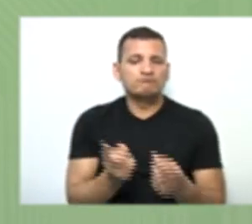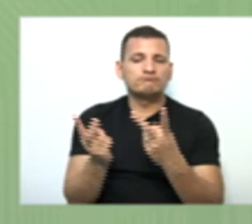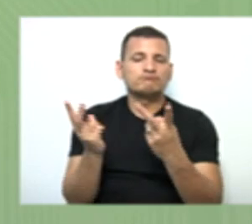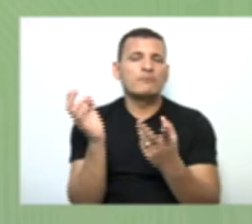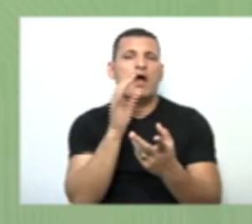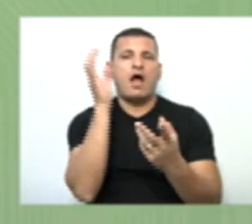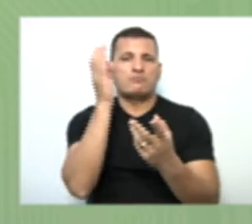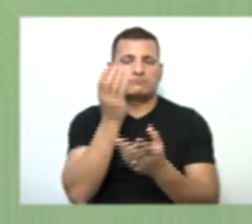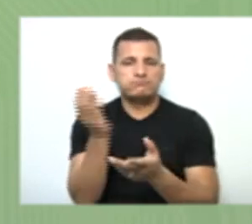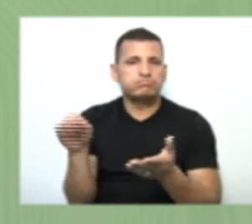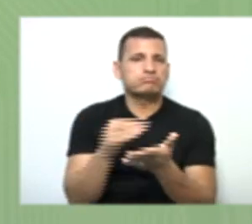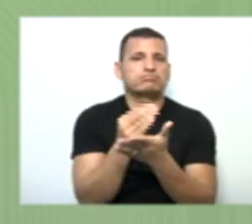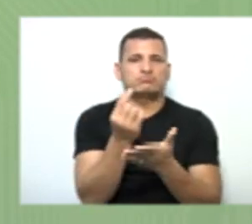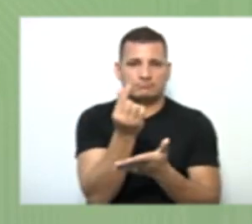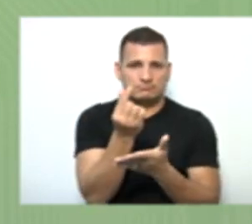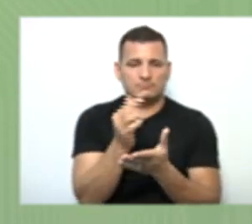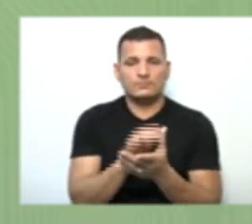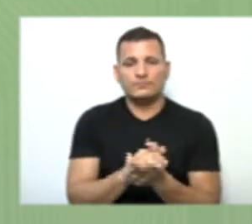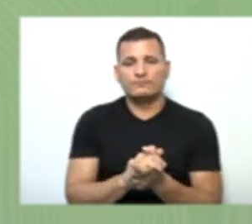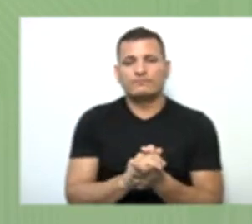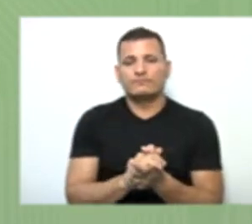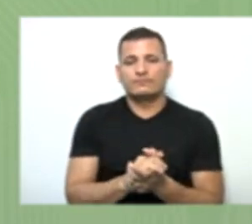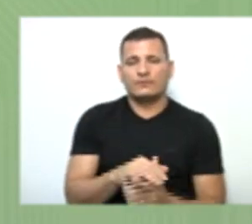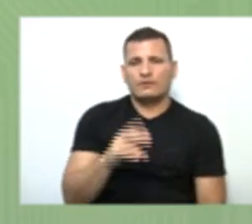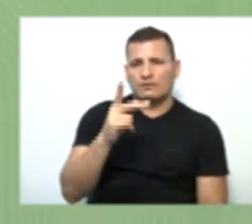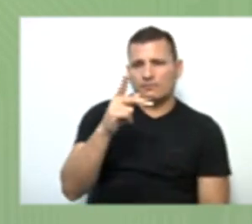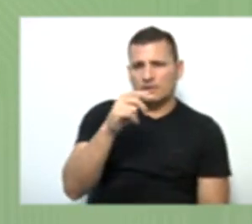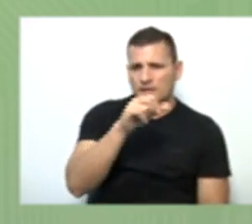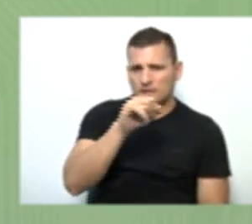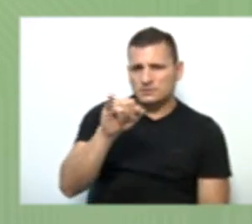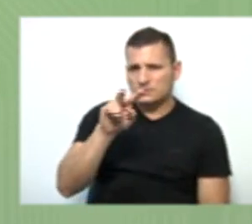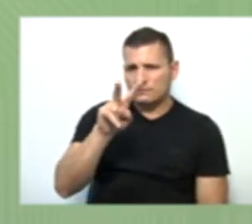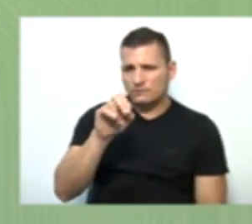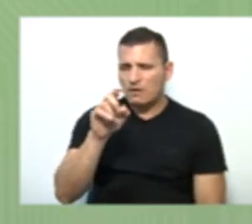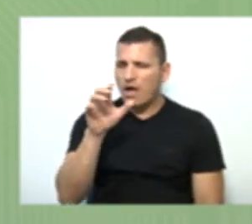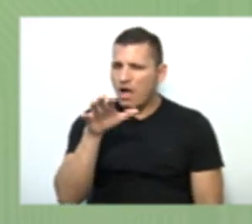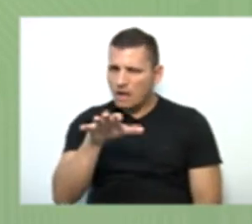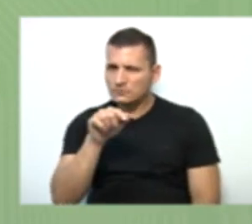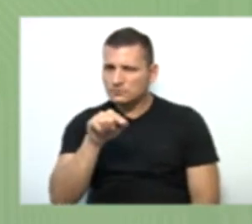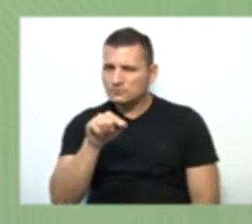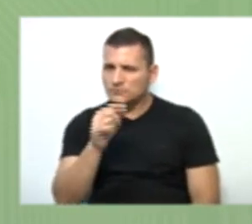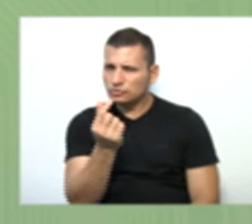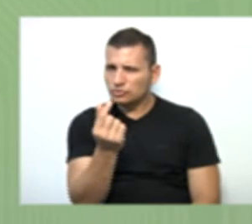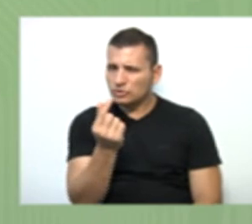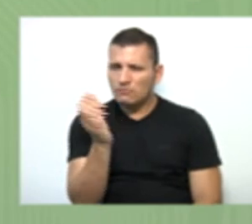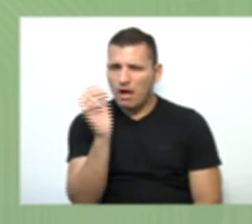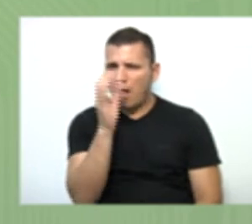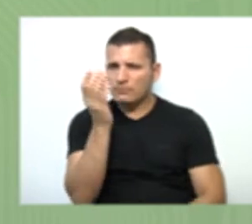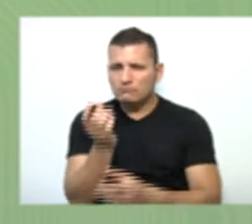No passivo é assim? Transformar em dinheiro mais facilmente? Não, né?